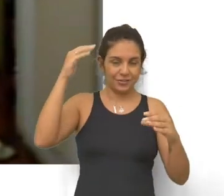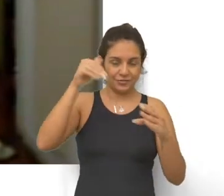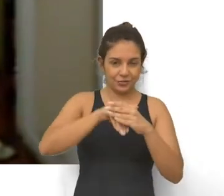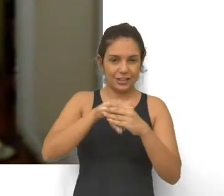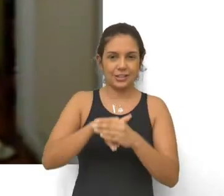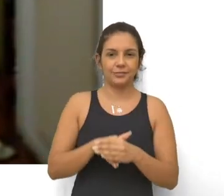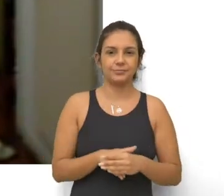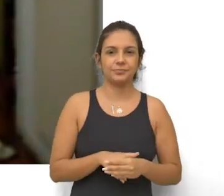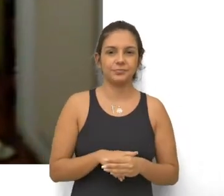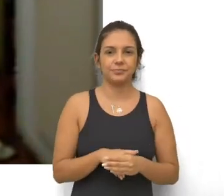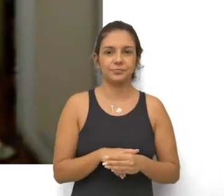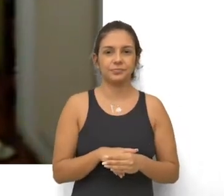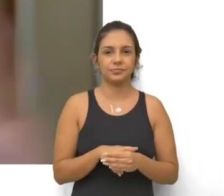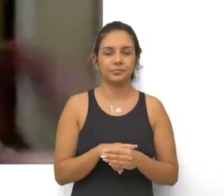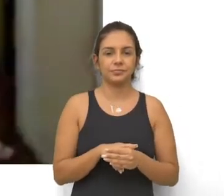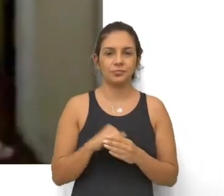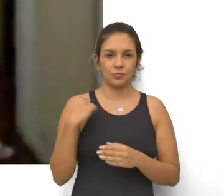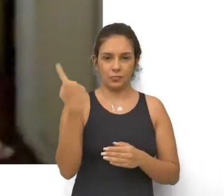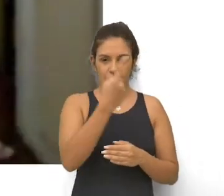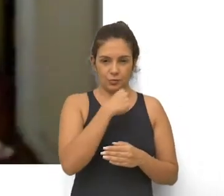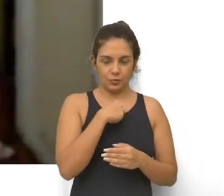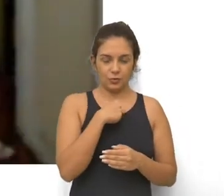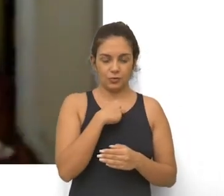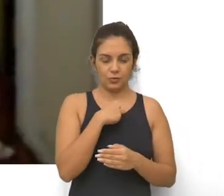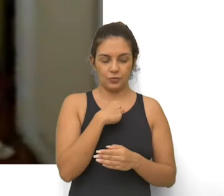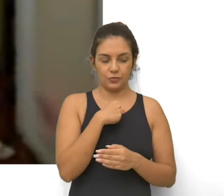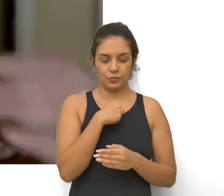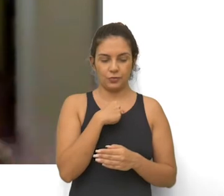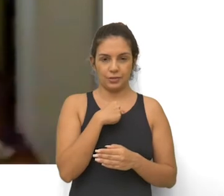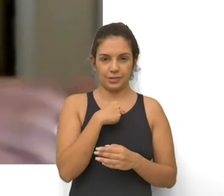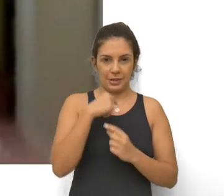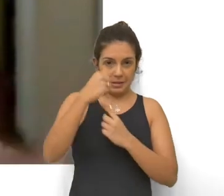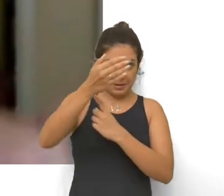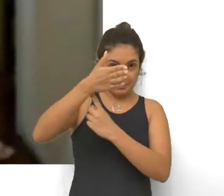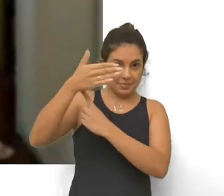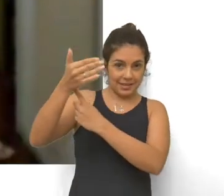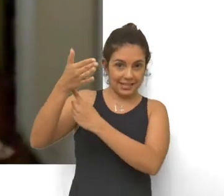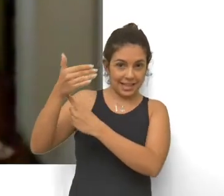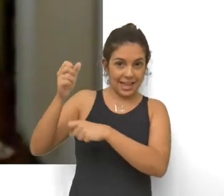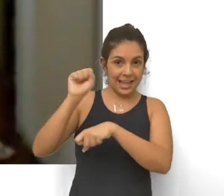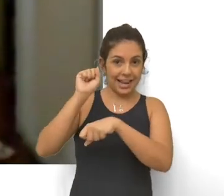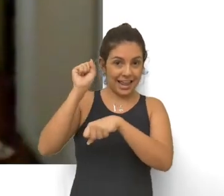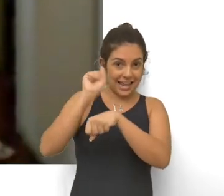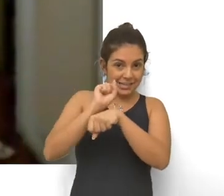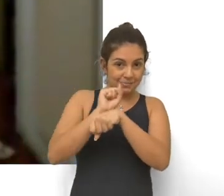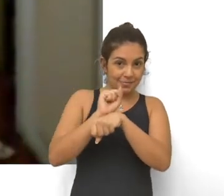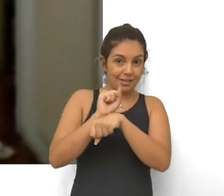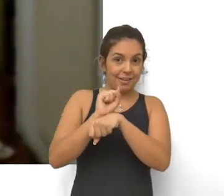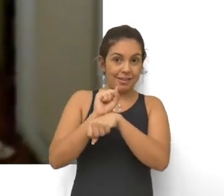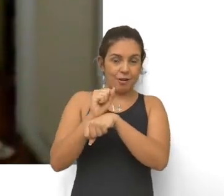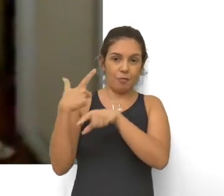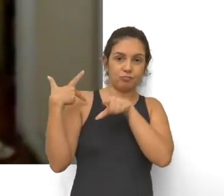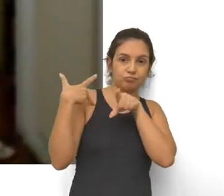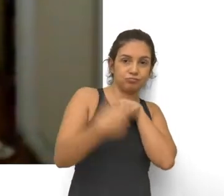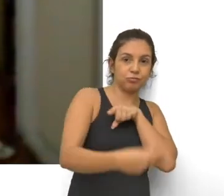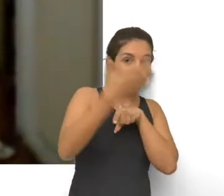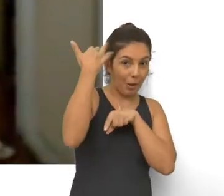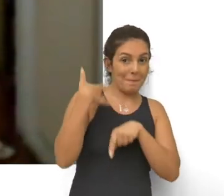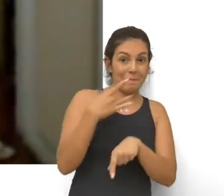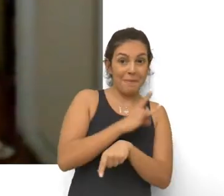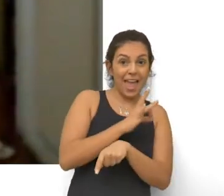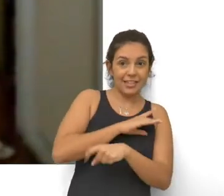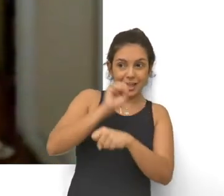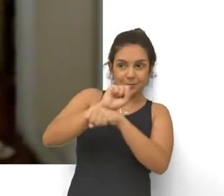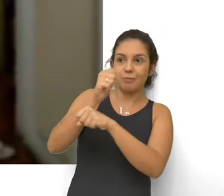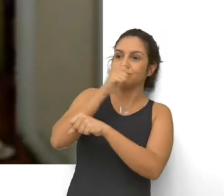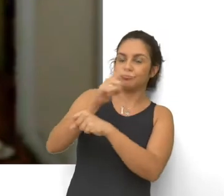a nossa bandeira, né, era a esperança venceu o medo. Porque, na época, a